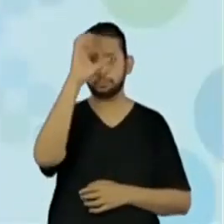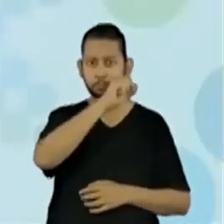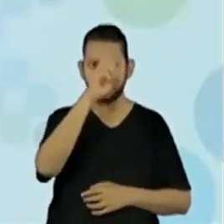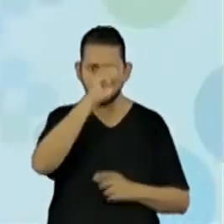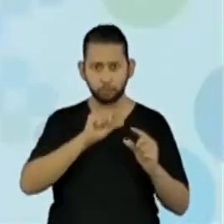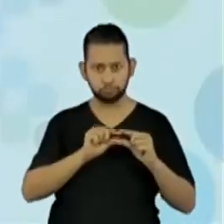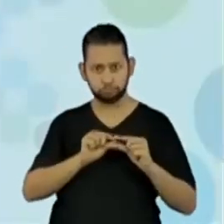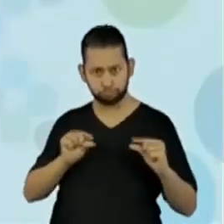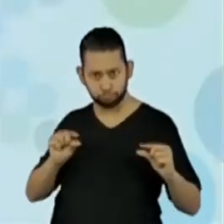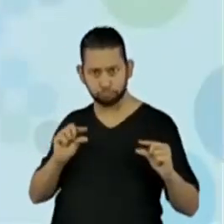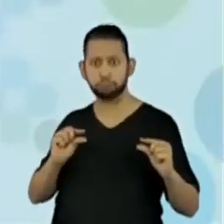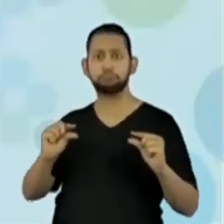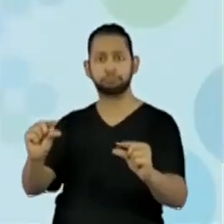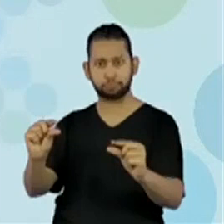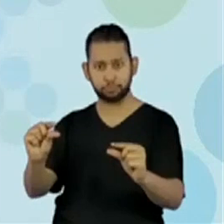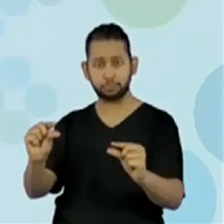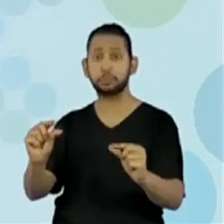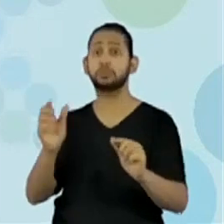2,